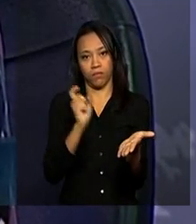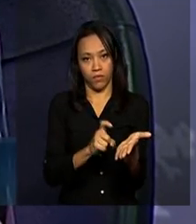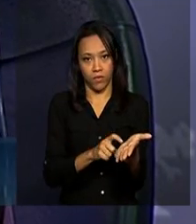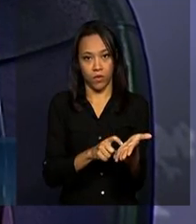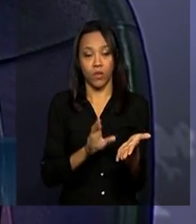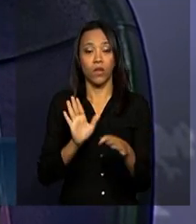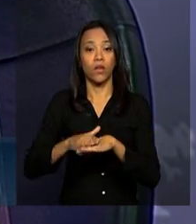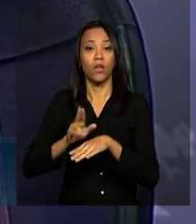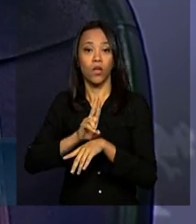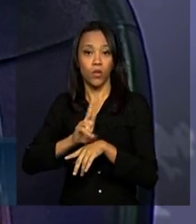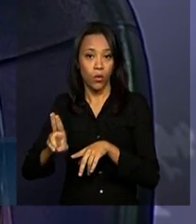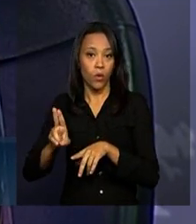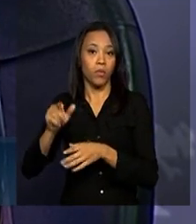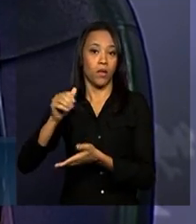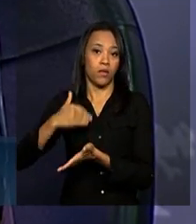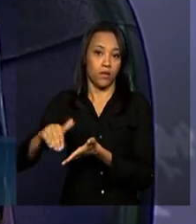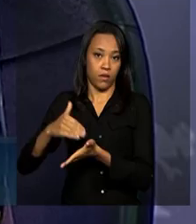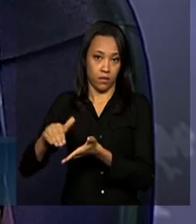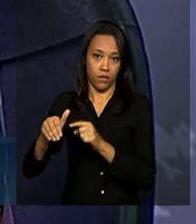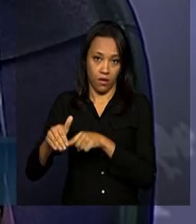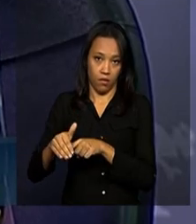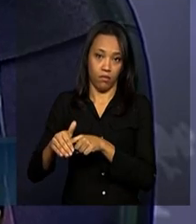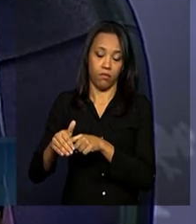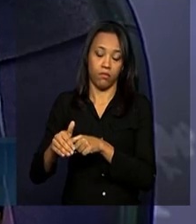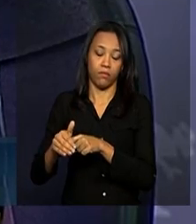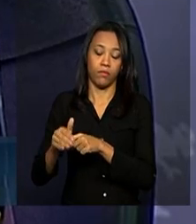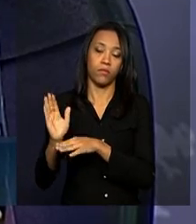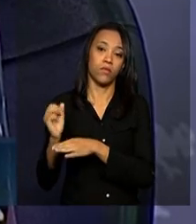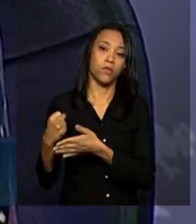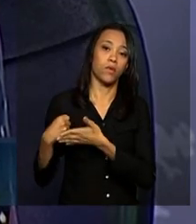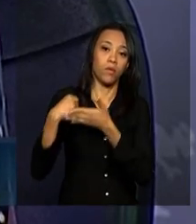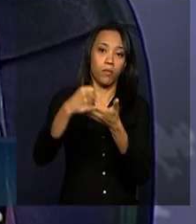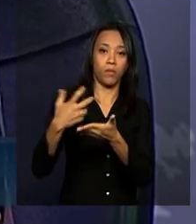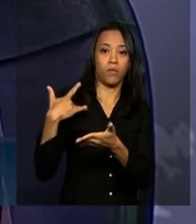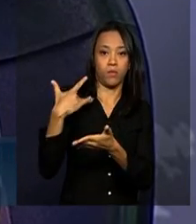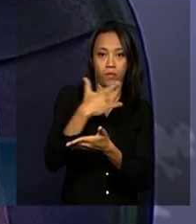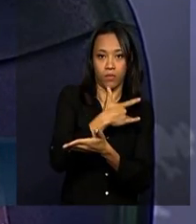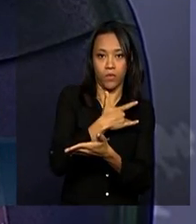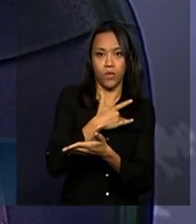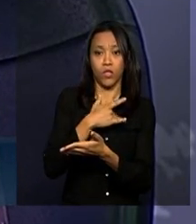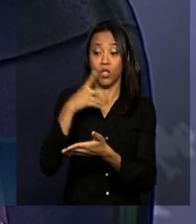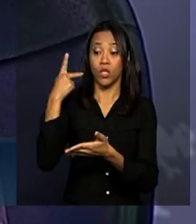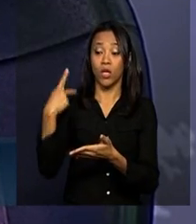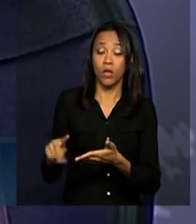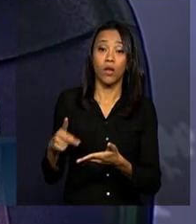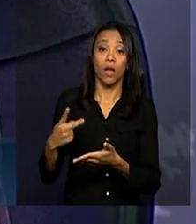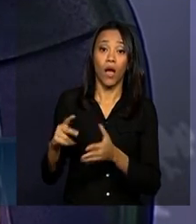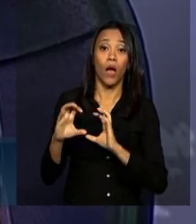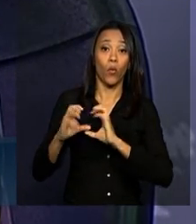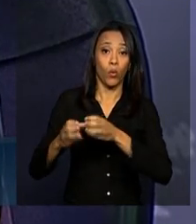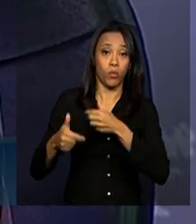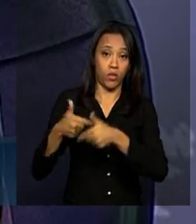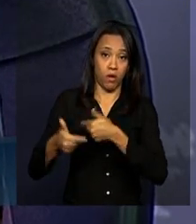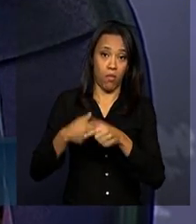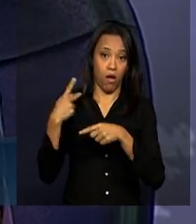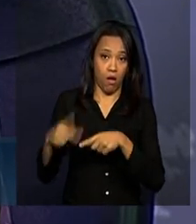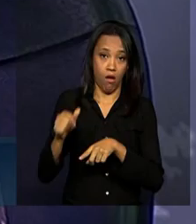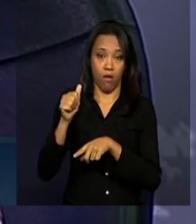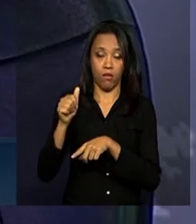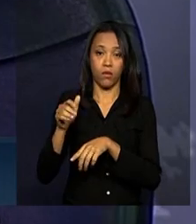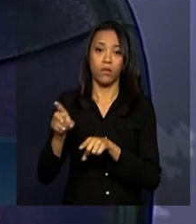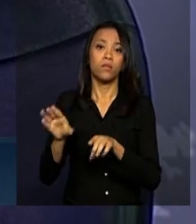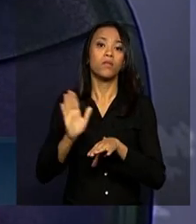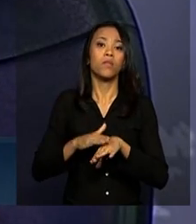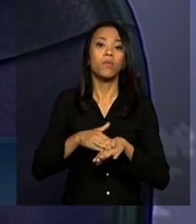da Lumena, secretária de Assistência à Saúde, e toda a tua equipe. Em nome do